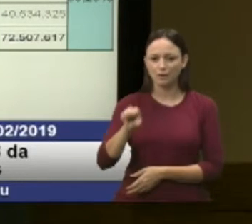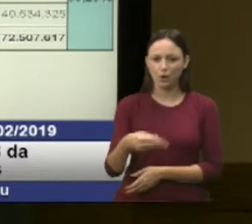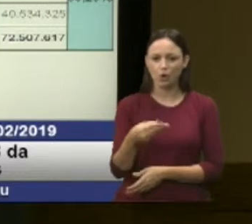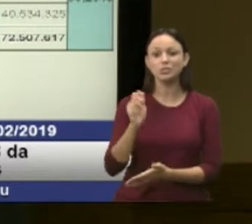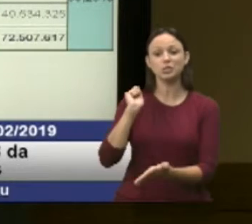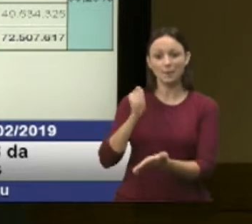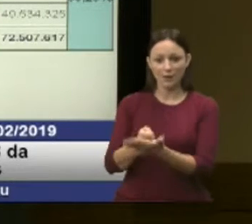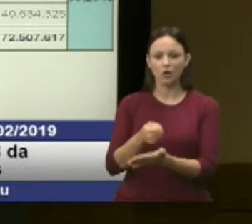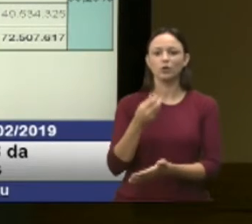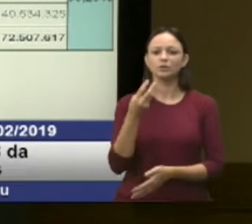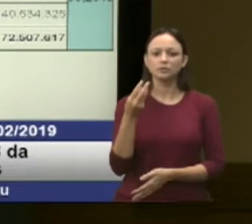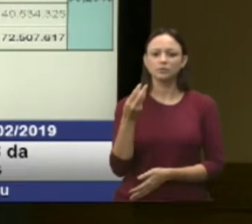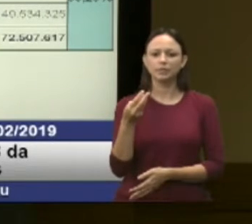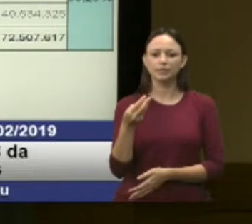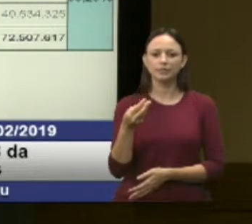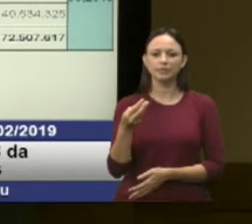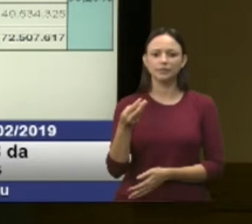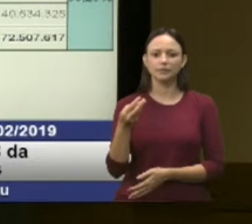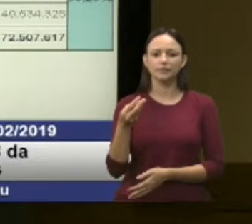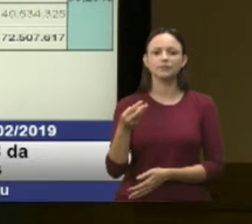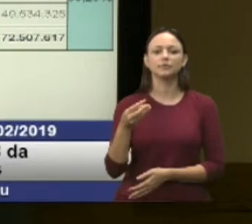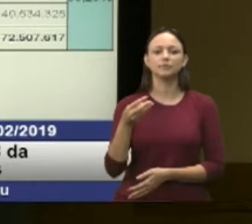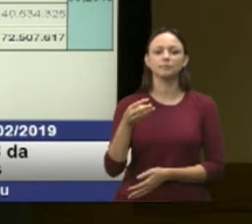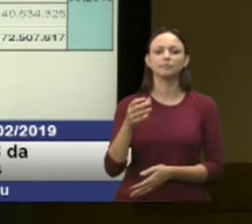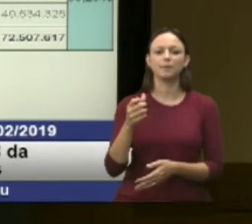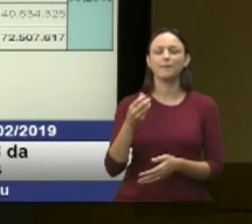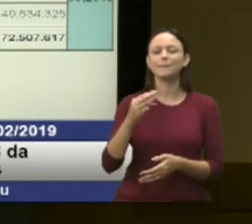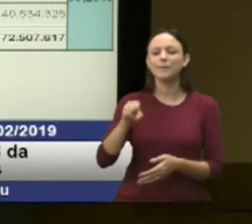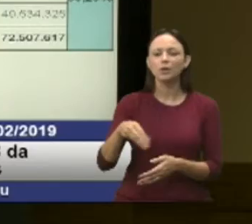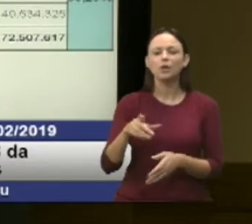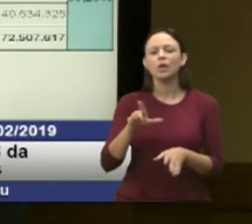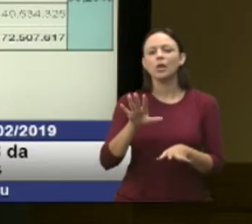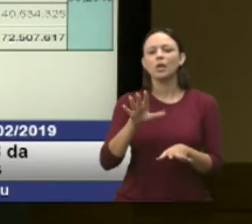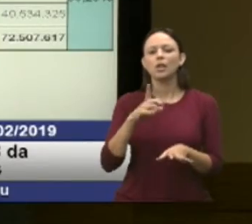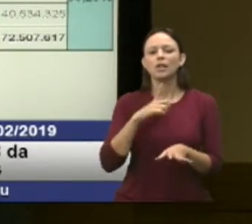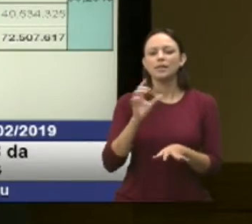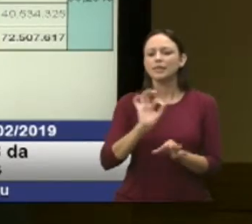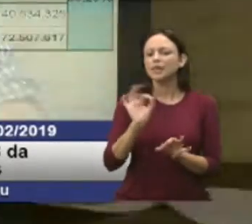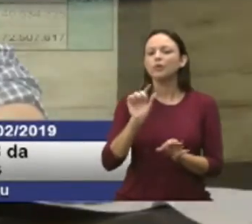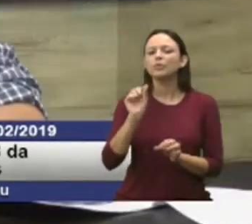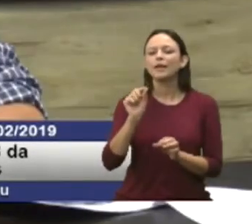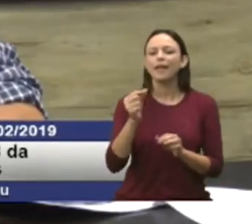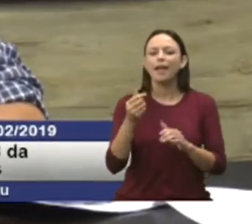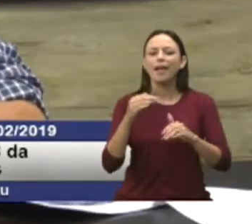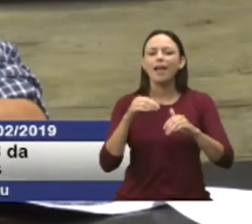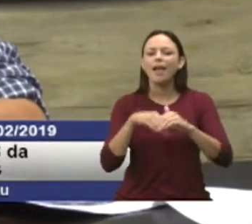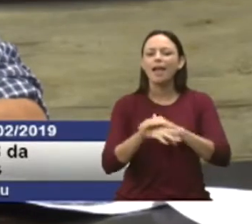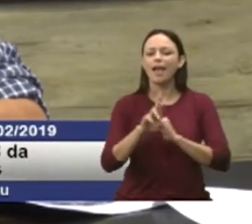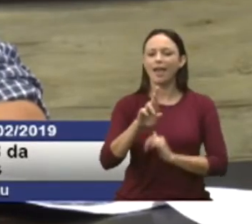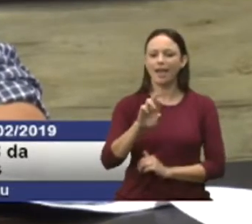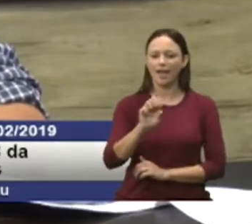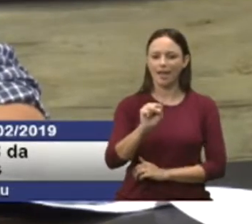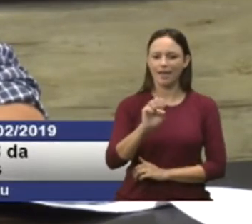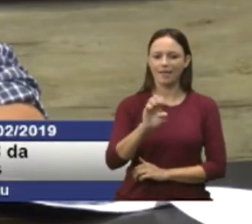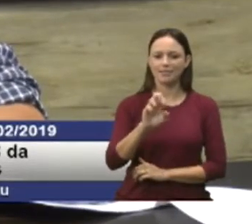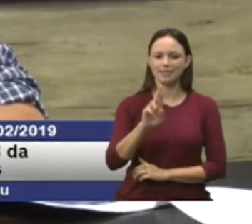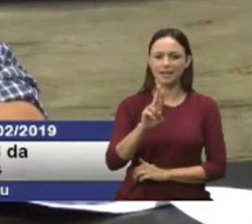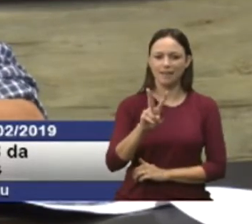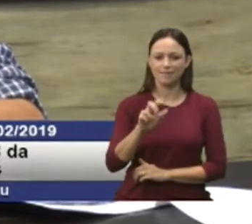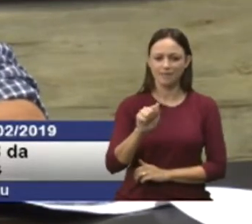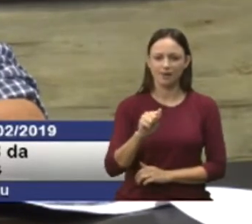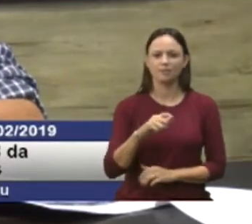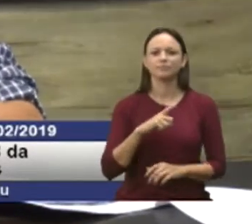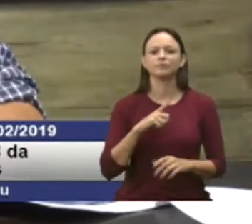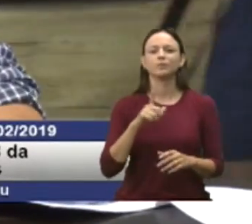milhões. E explicando aos senhores, né, o empenhado significa a reserva, o liquidado é o que de fato